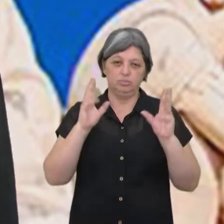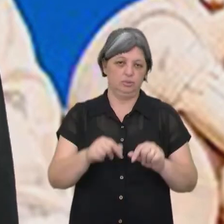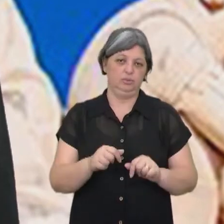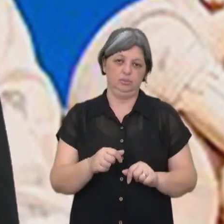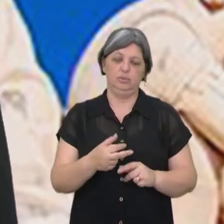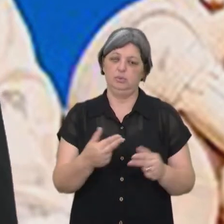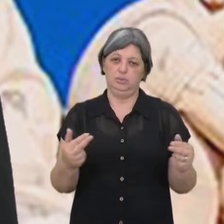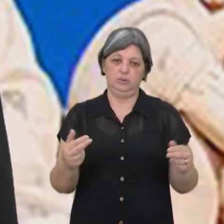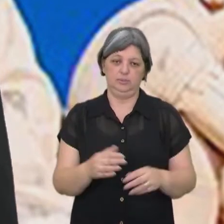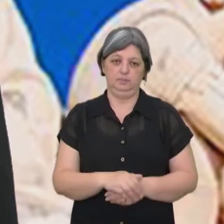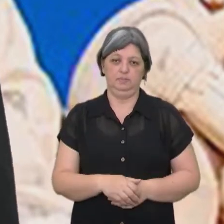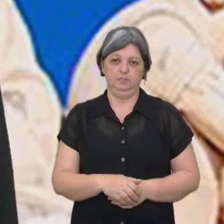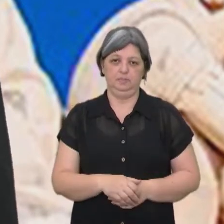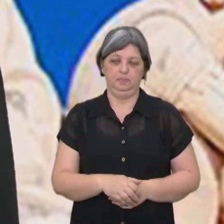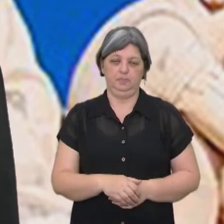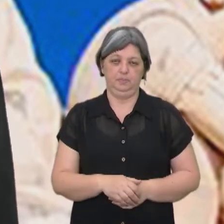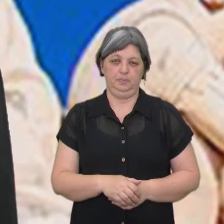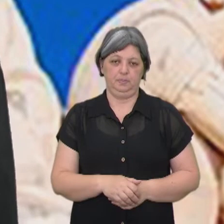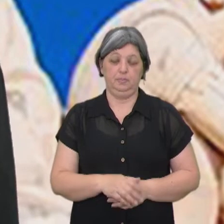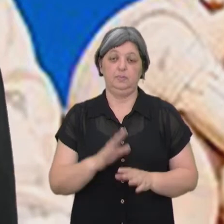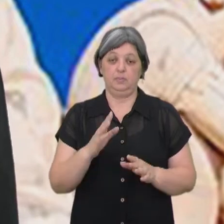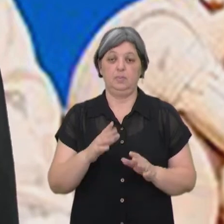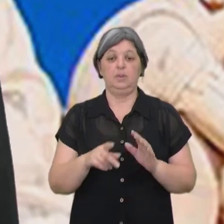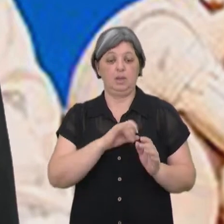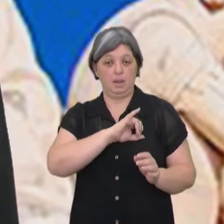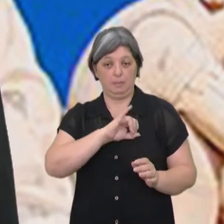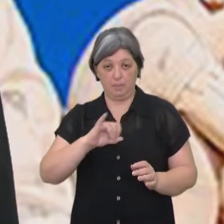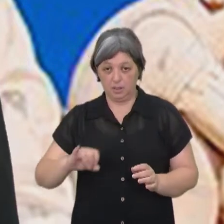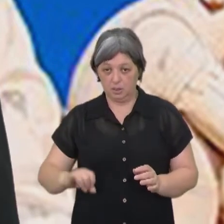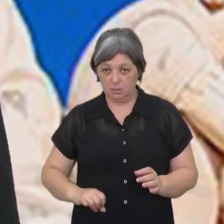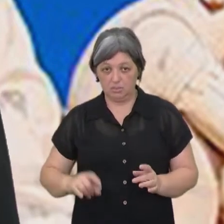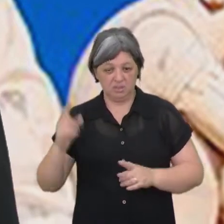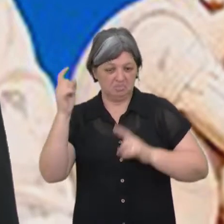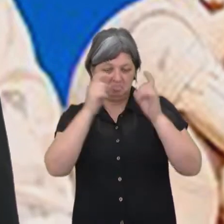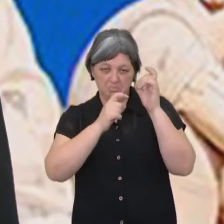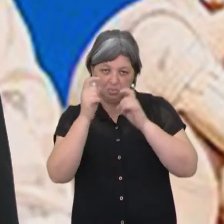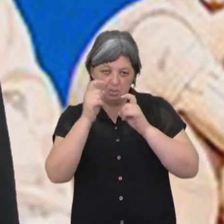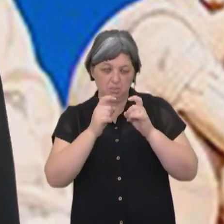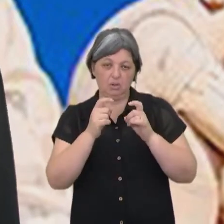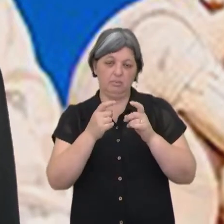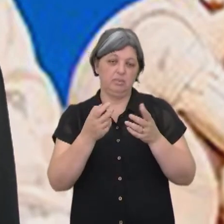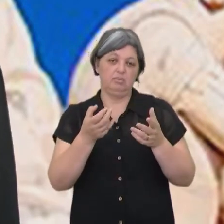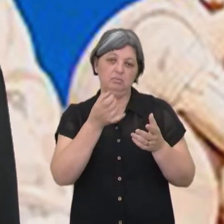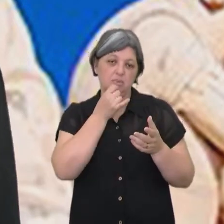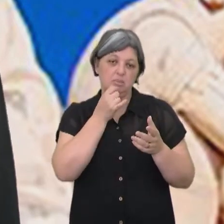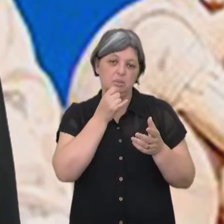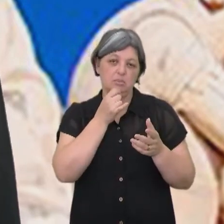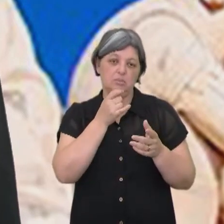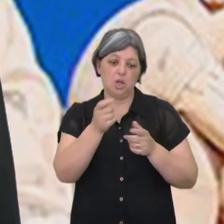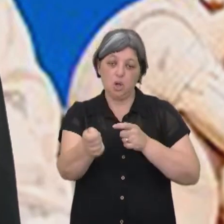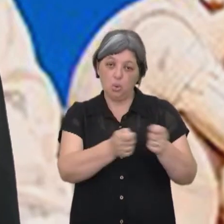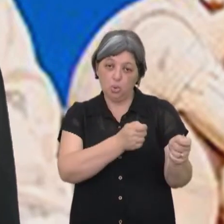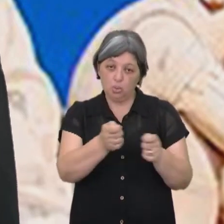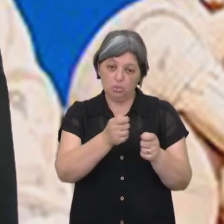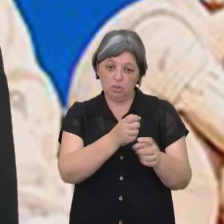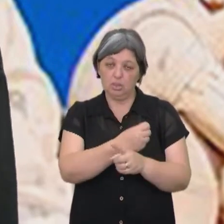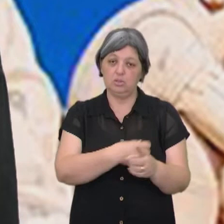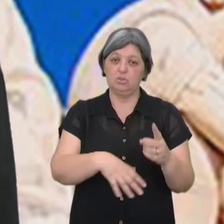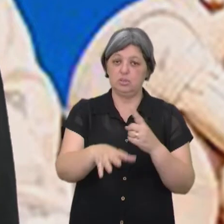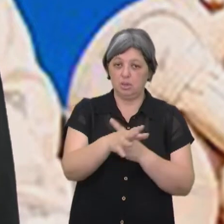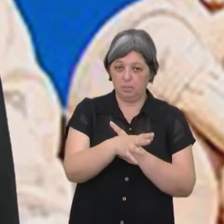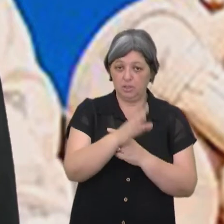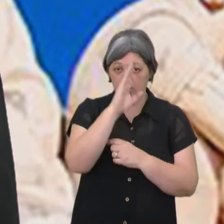praticamente total. Já o imperialismo, ele não se preocupava muito com dominar socialmente